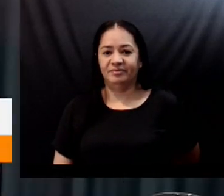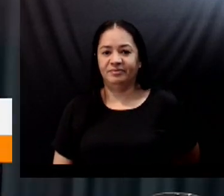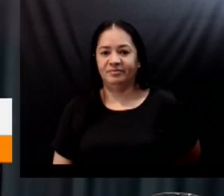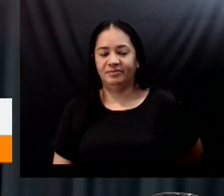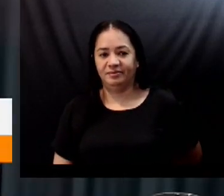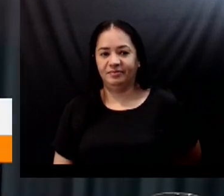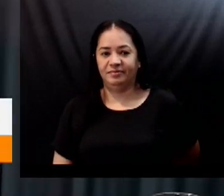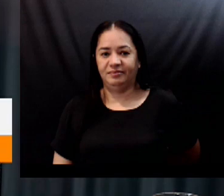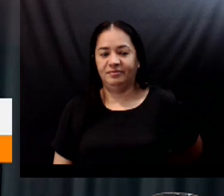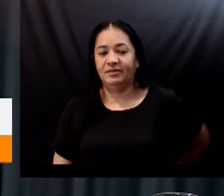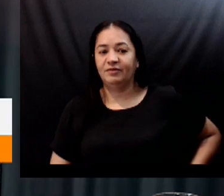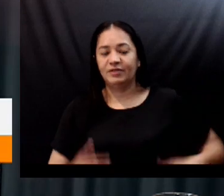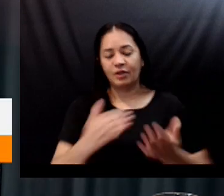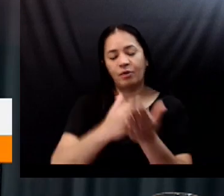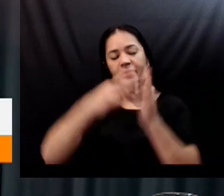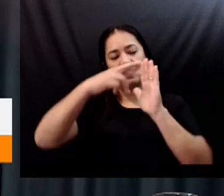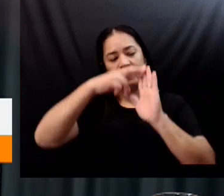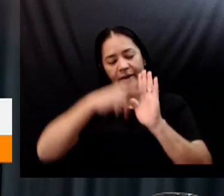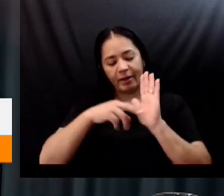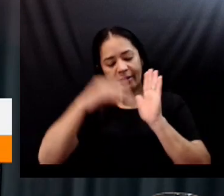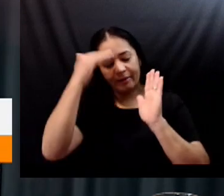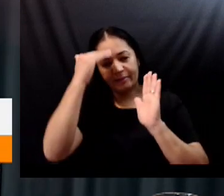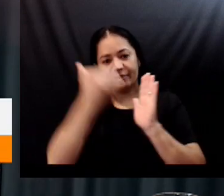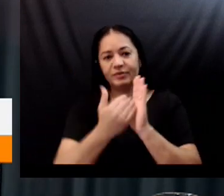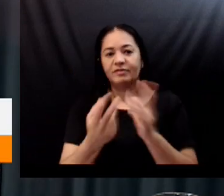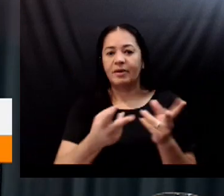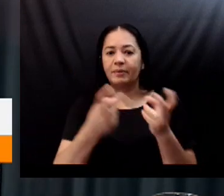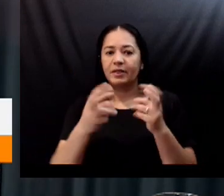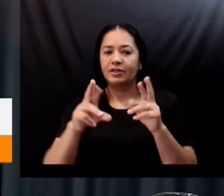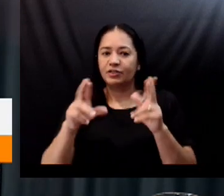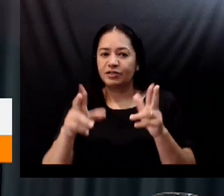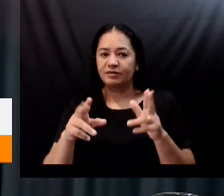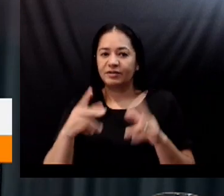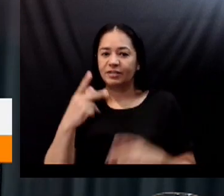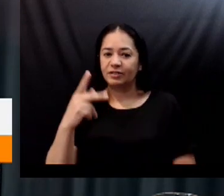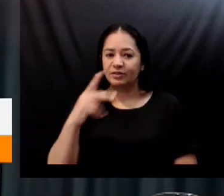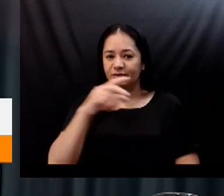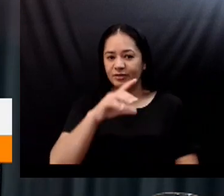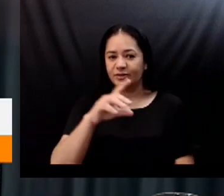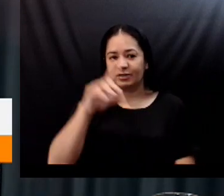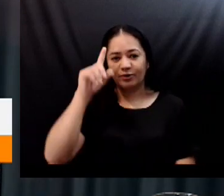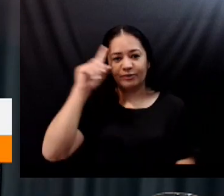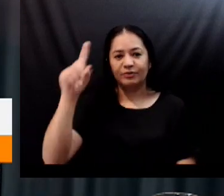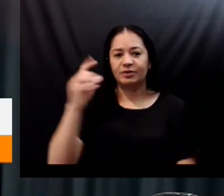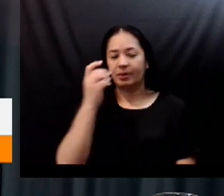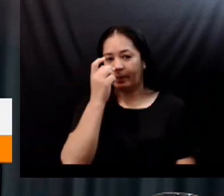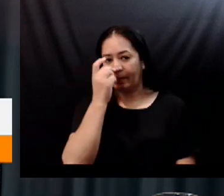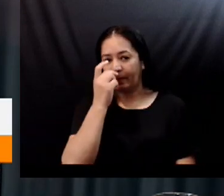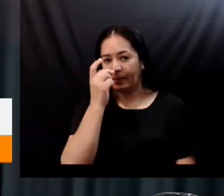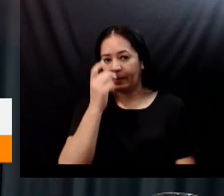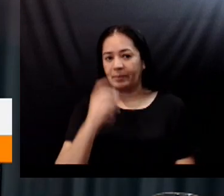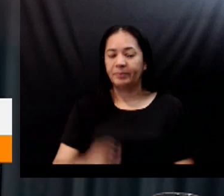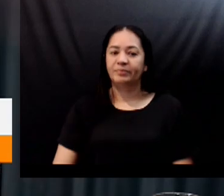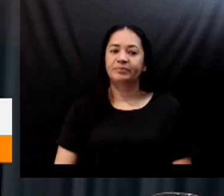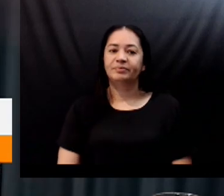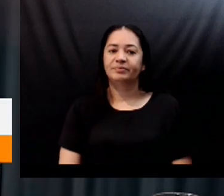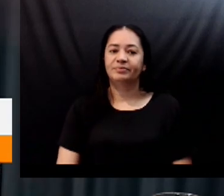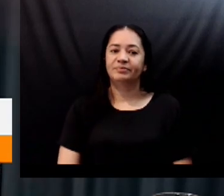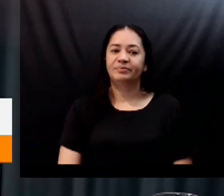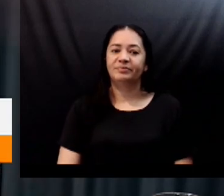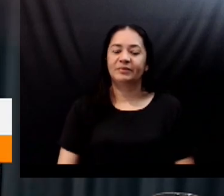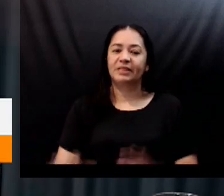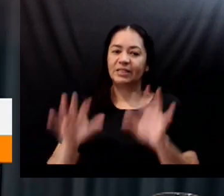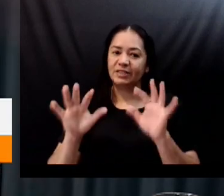você vai perceber a diferença que você vai ter nos seus dias. Quando você não leva o celular para a cama. Isso aí, nada do